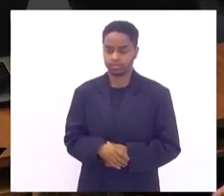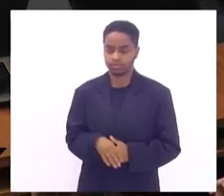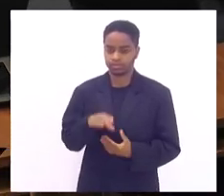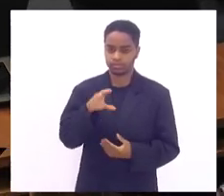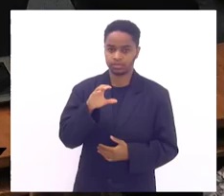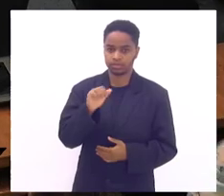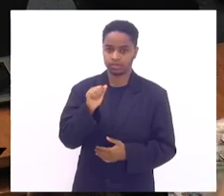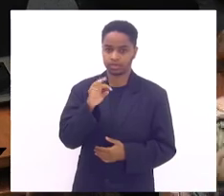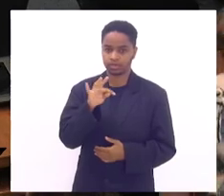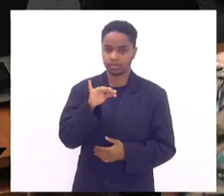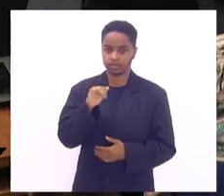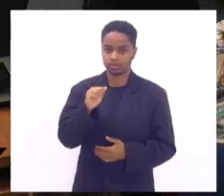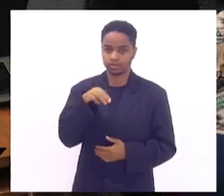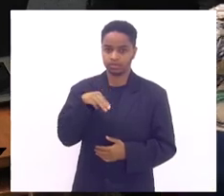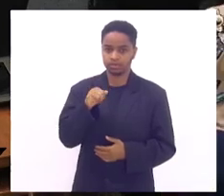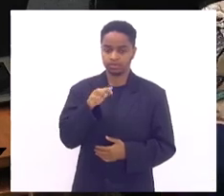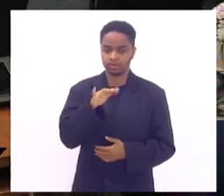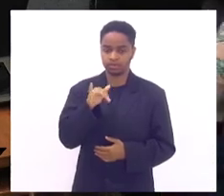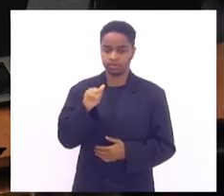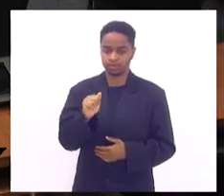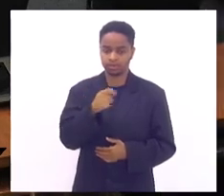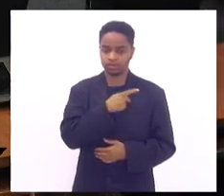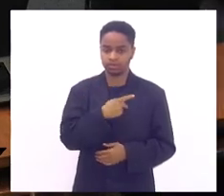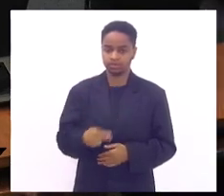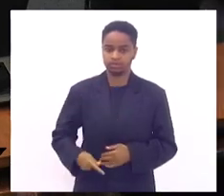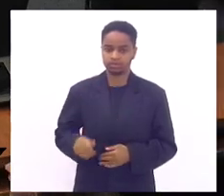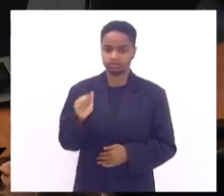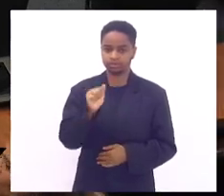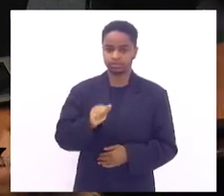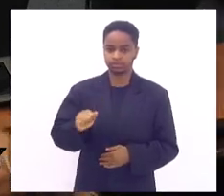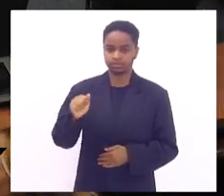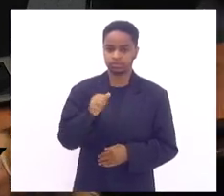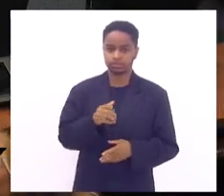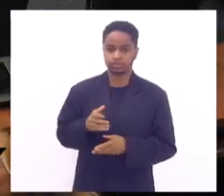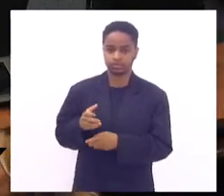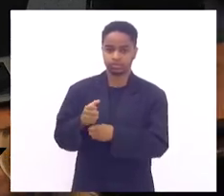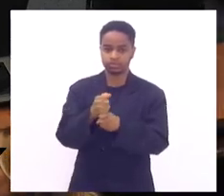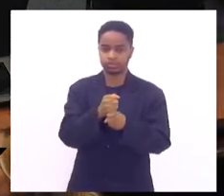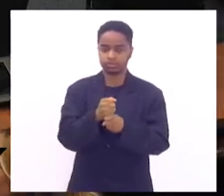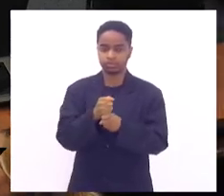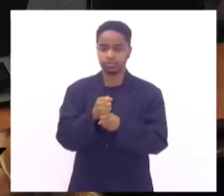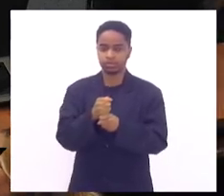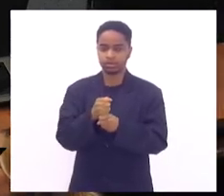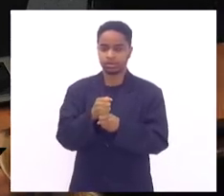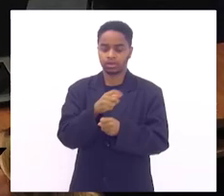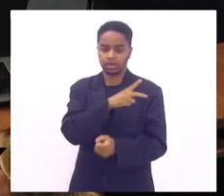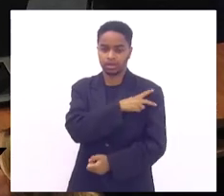Kátia Maria Mônaco, presidente da Associação dos Contabilistas de Araruama.